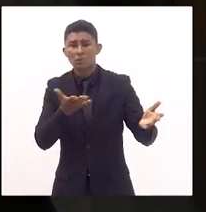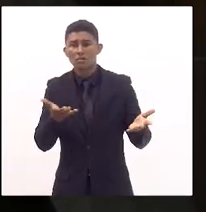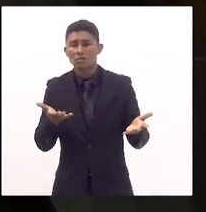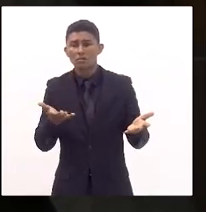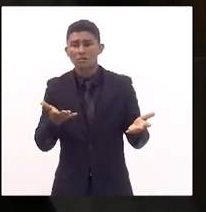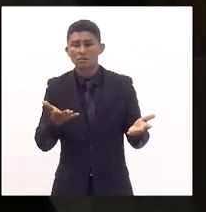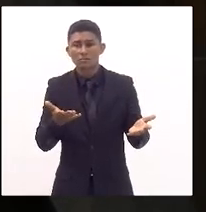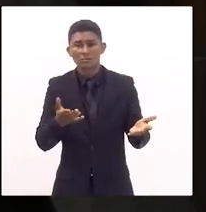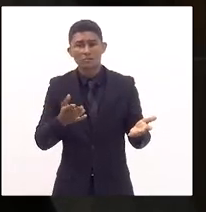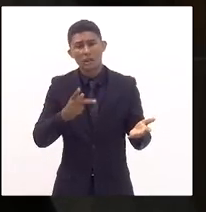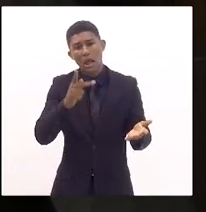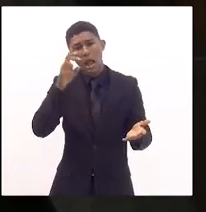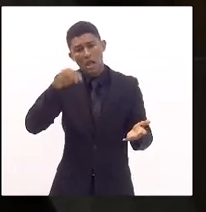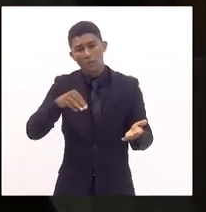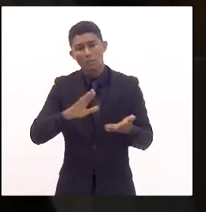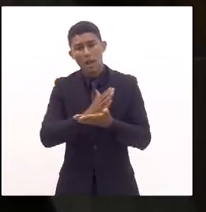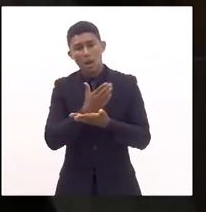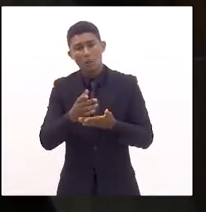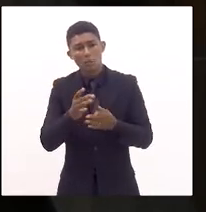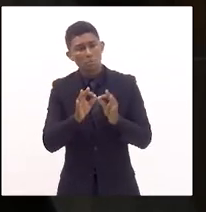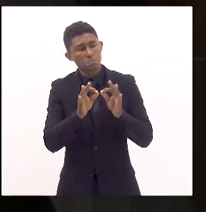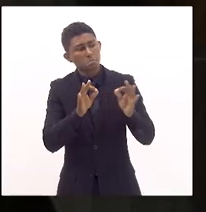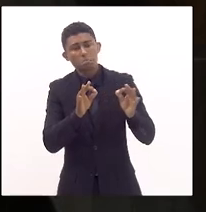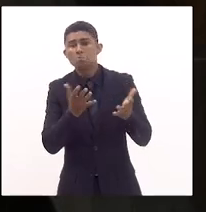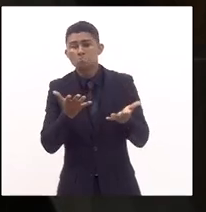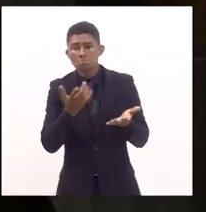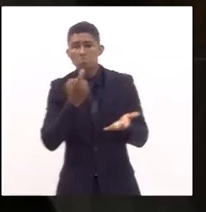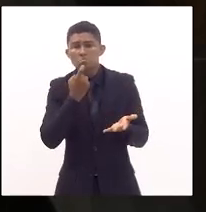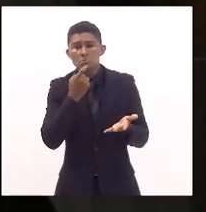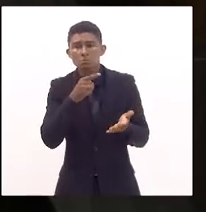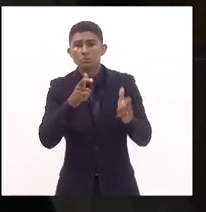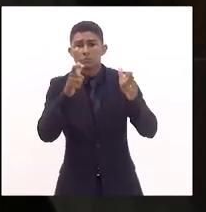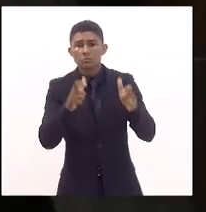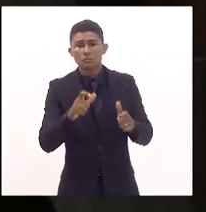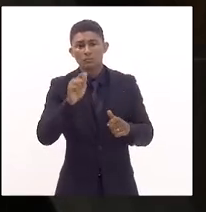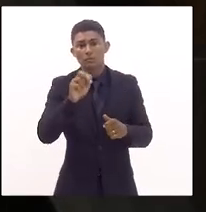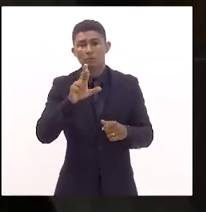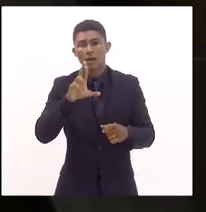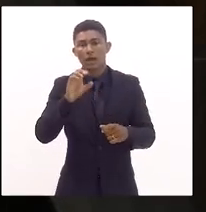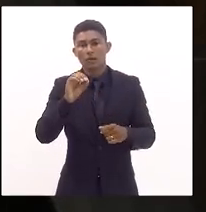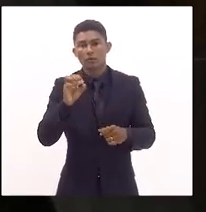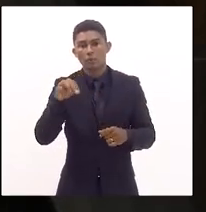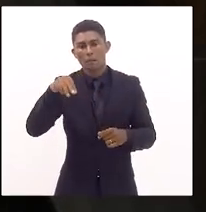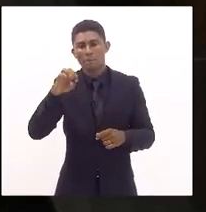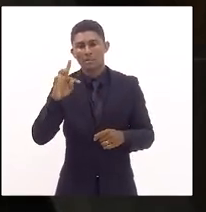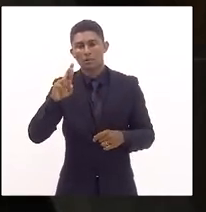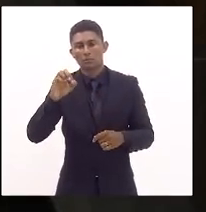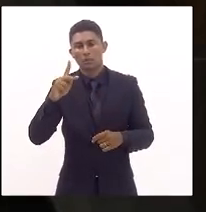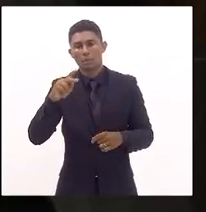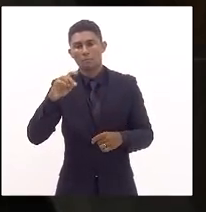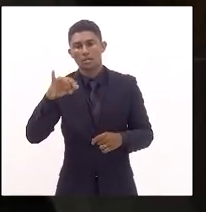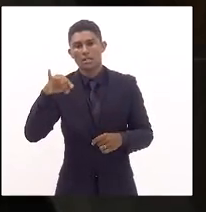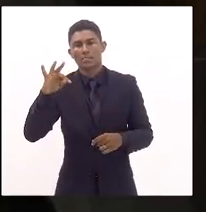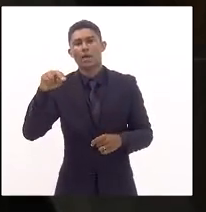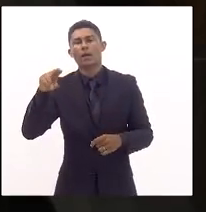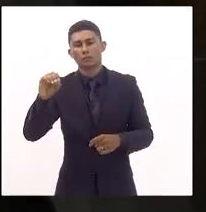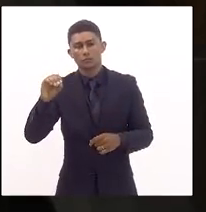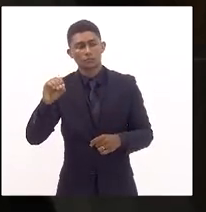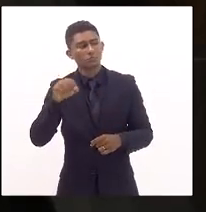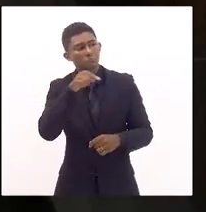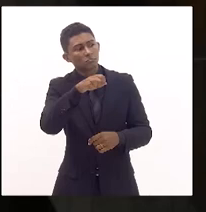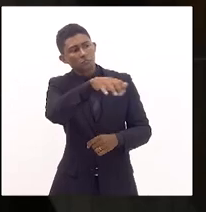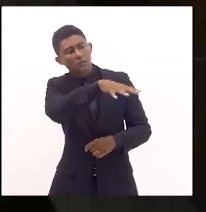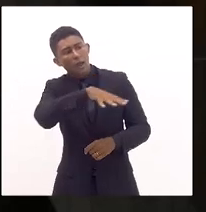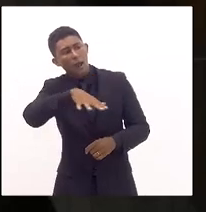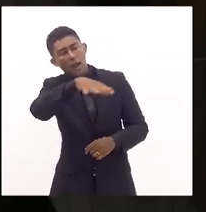algumas dezenas de quilômetros de onde nós nos encontramos, no entorno ali do Arco Metropolitano, talvez um pouco mais, um pouco menos,